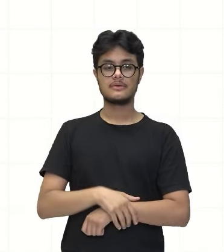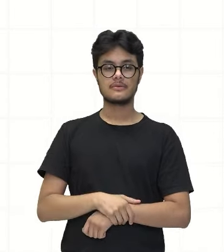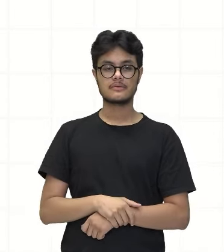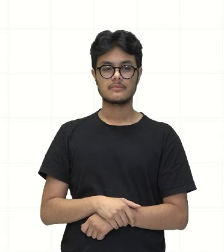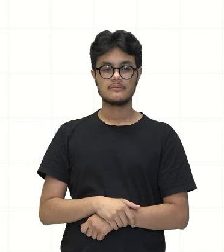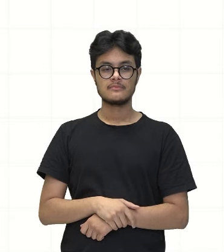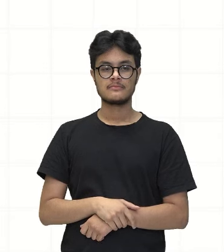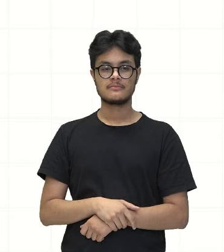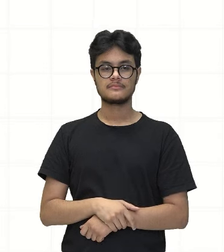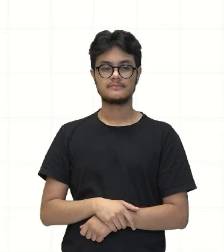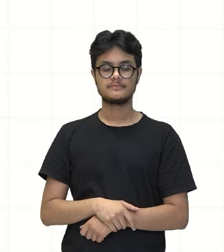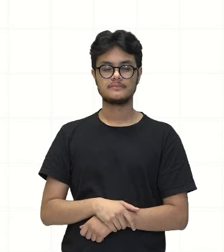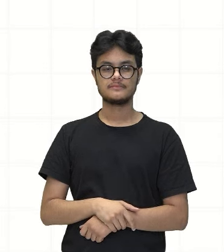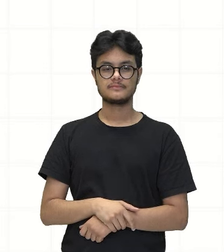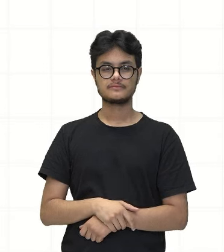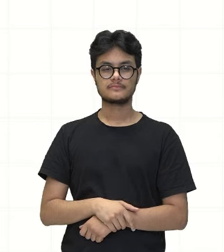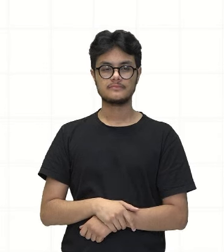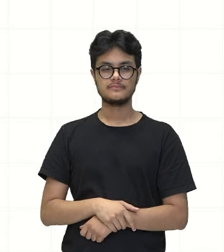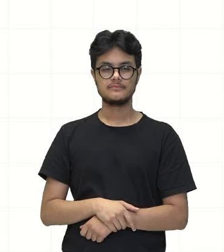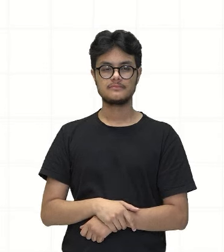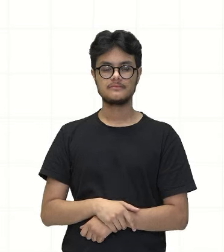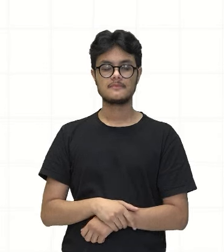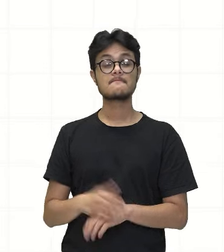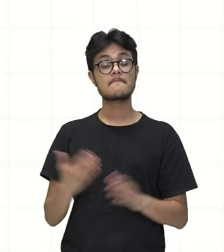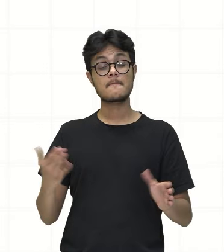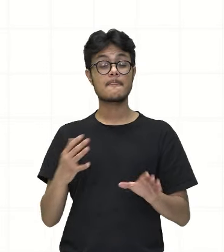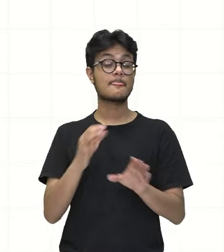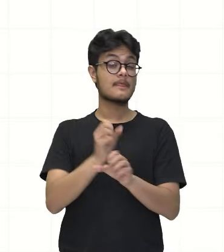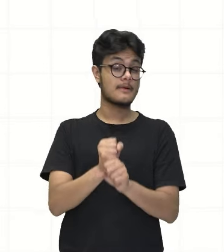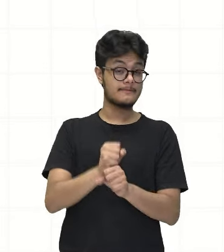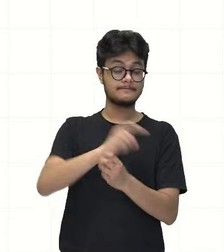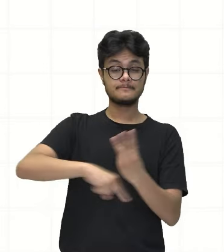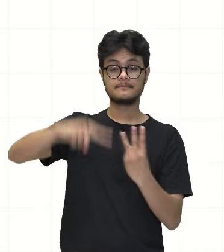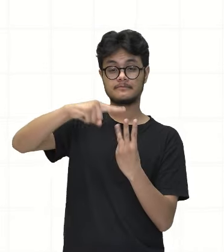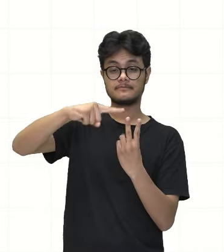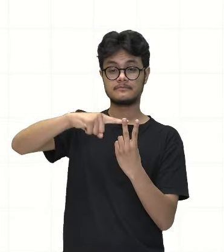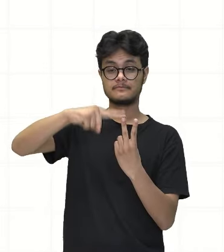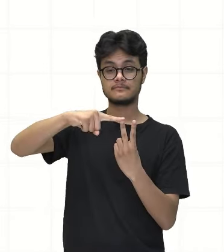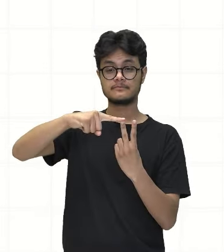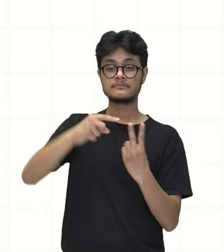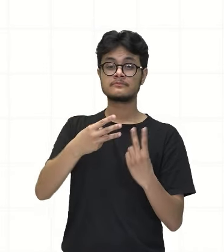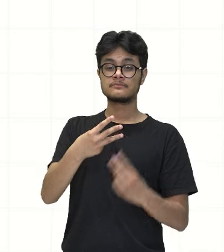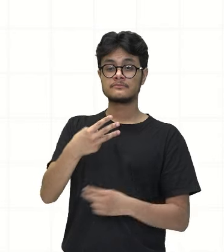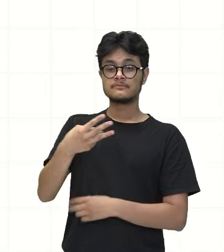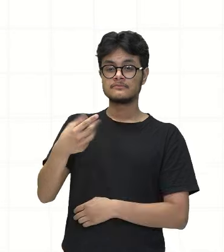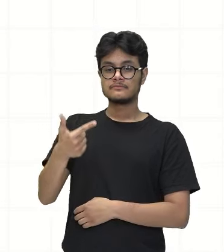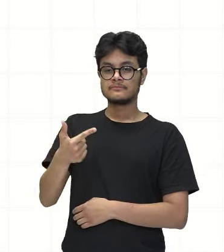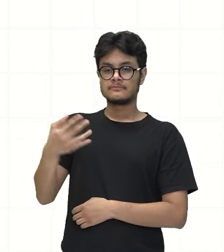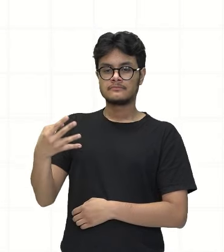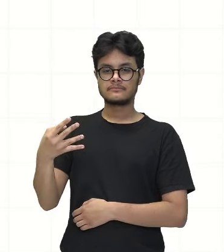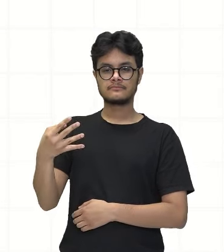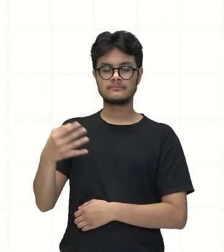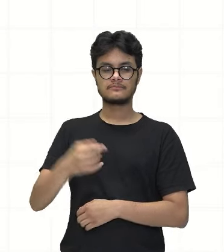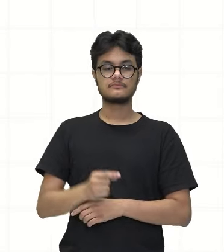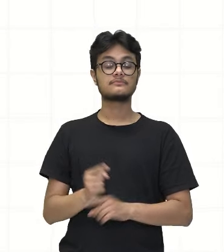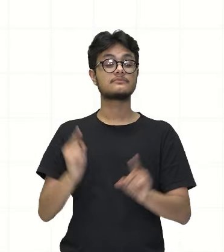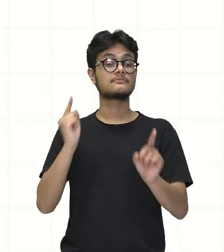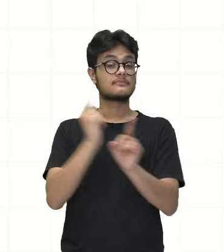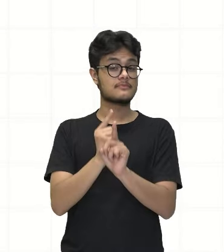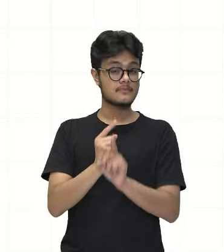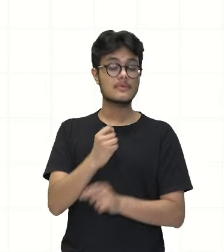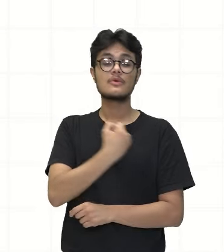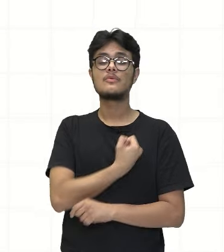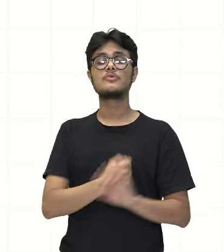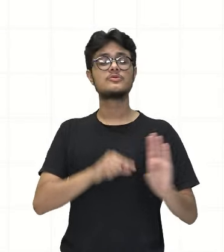324, certo? Então, se a gente calcular essa raiz, 324, a gente vai chegar ao valor de